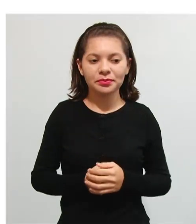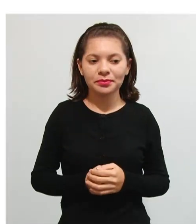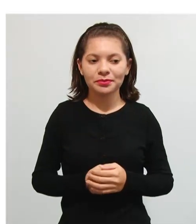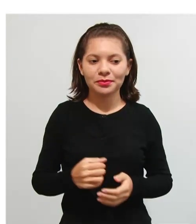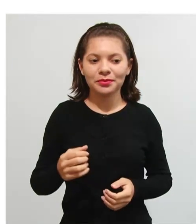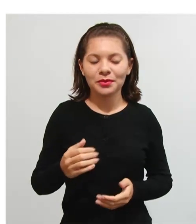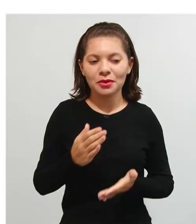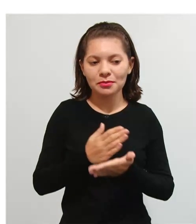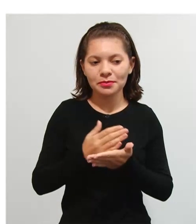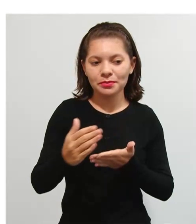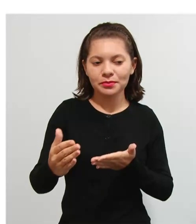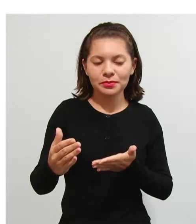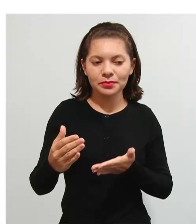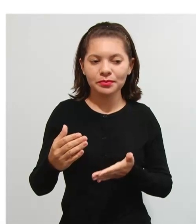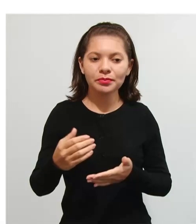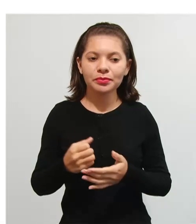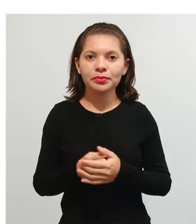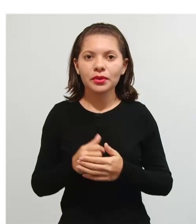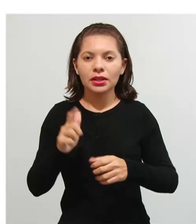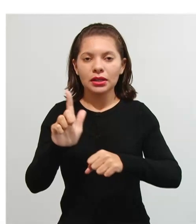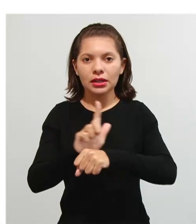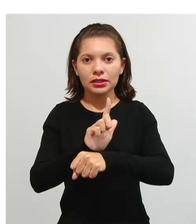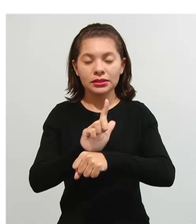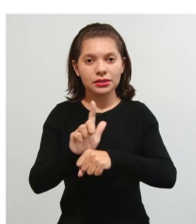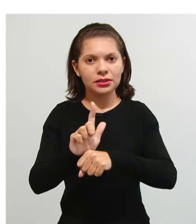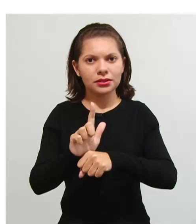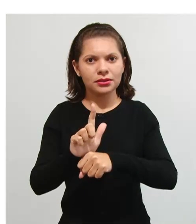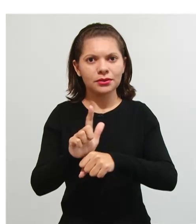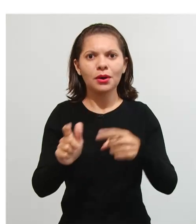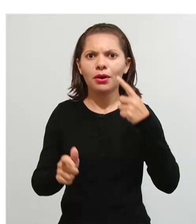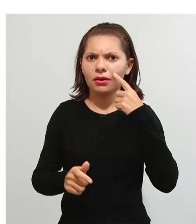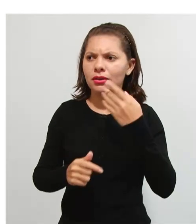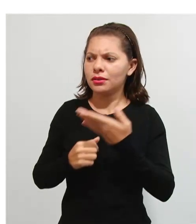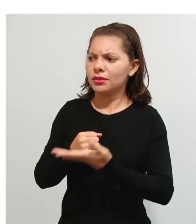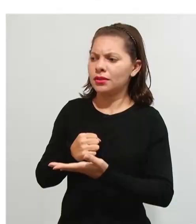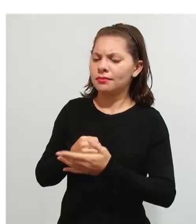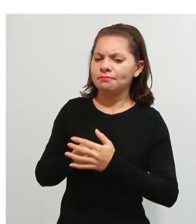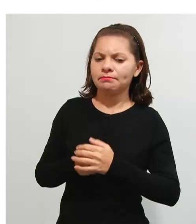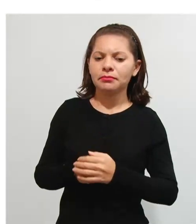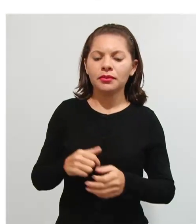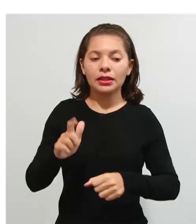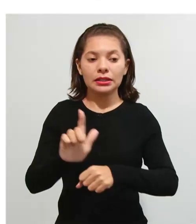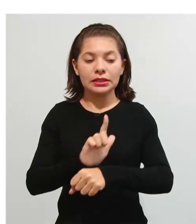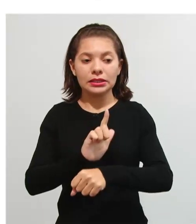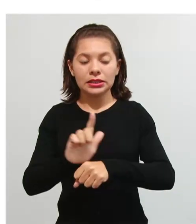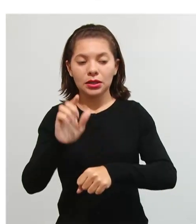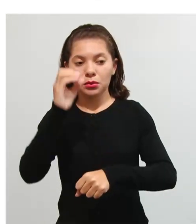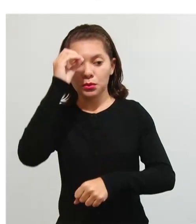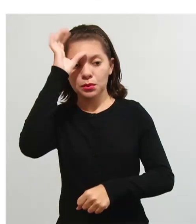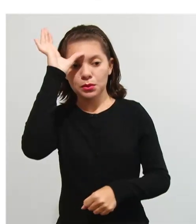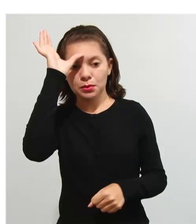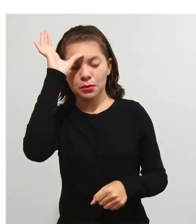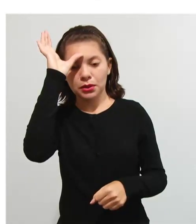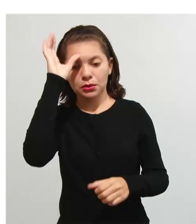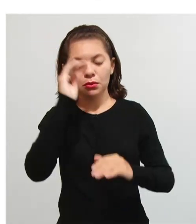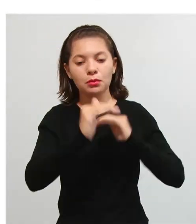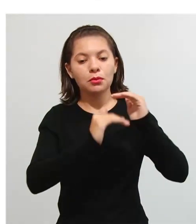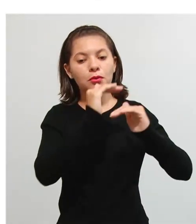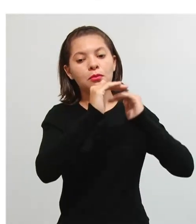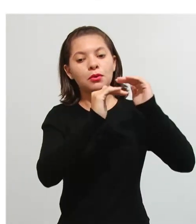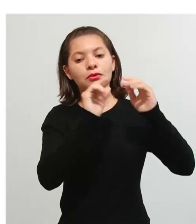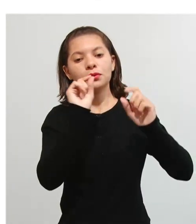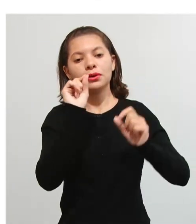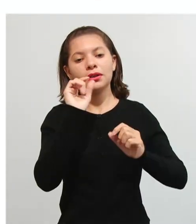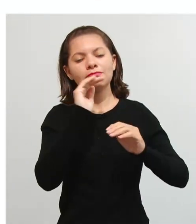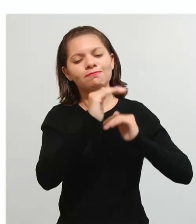em frente. A gestão do conhecimento, isso a gente chama de gestão do conhecimento. Então, o conhecimento promove o